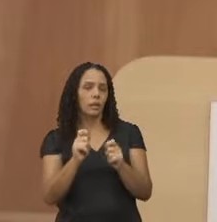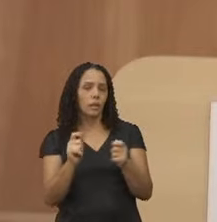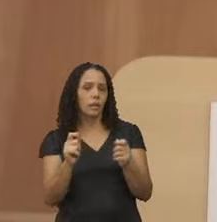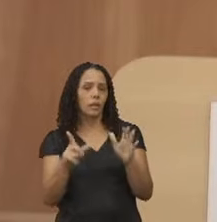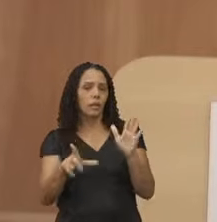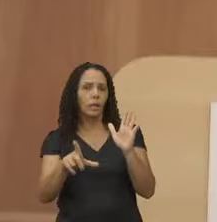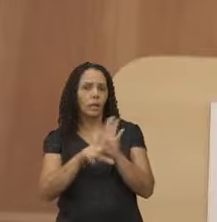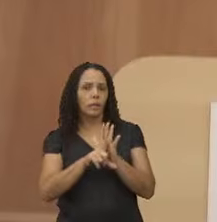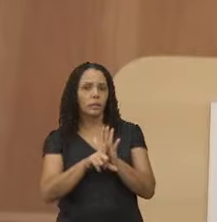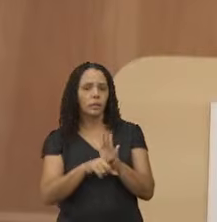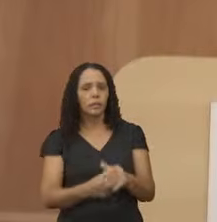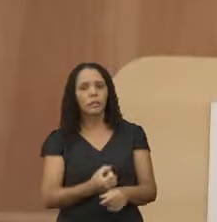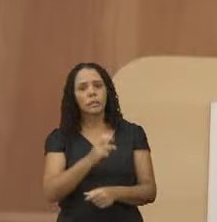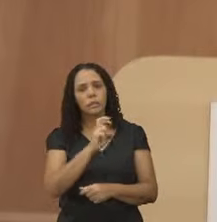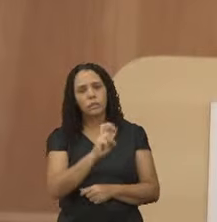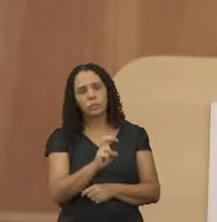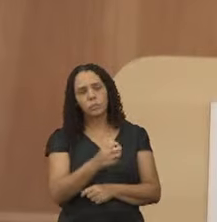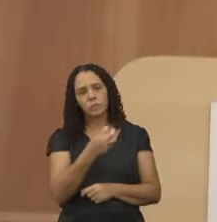Lei